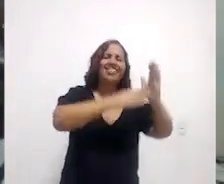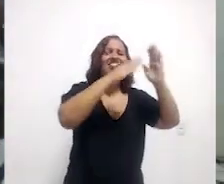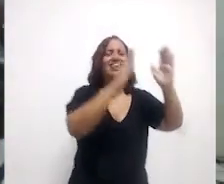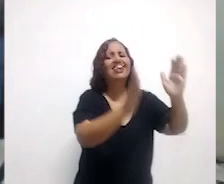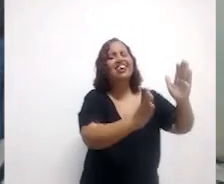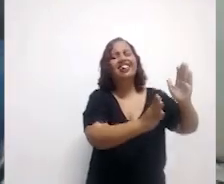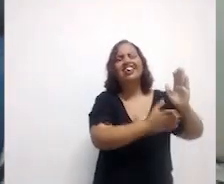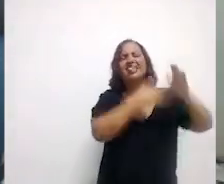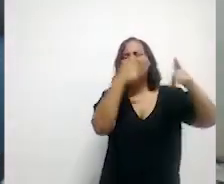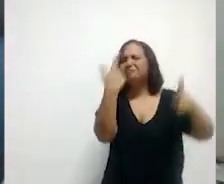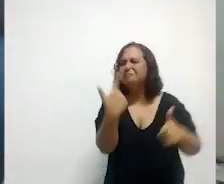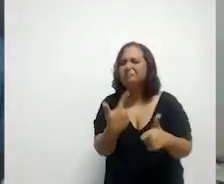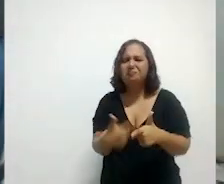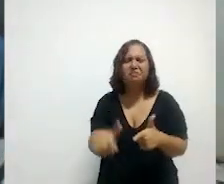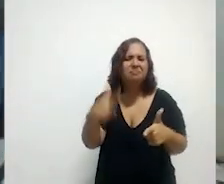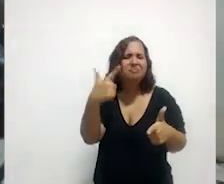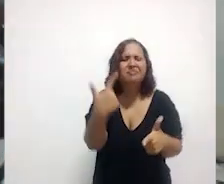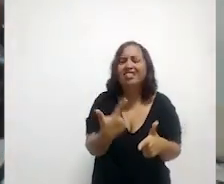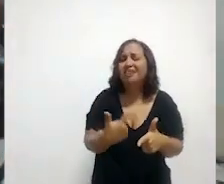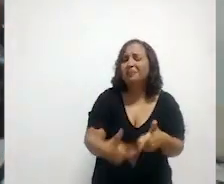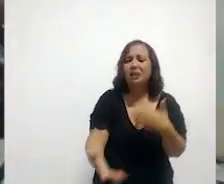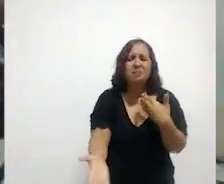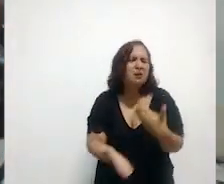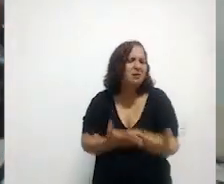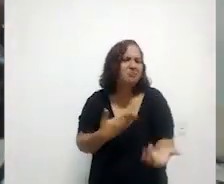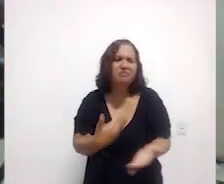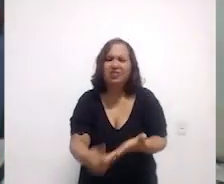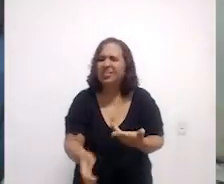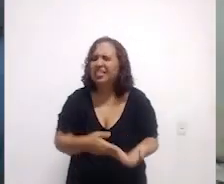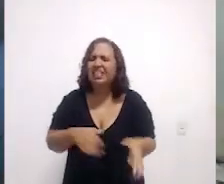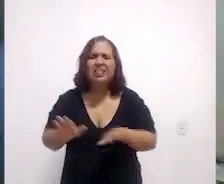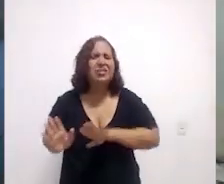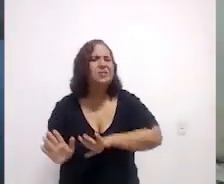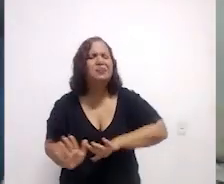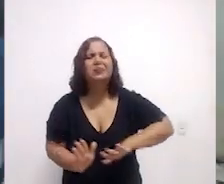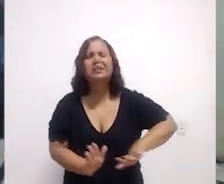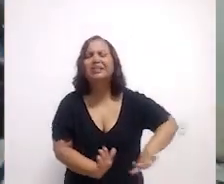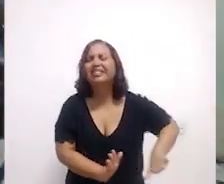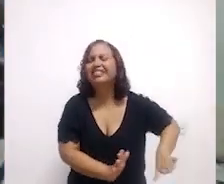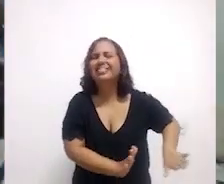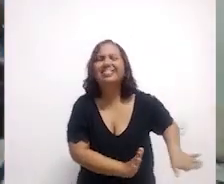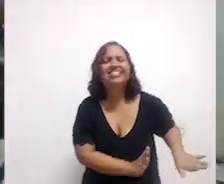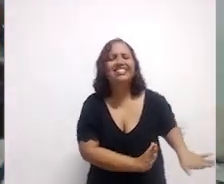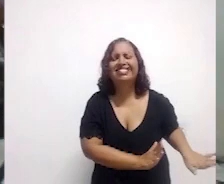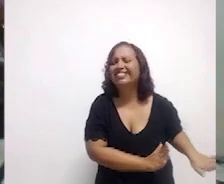louvarei, não importam as